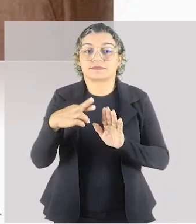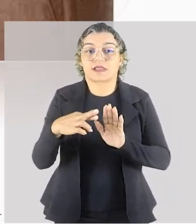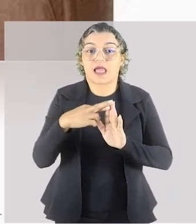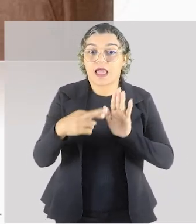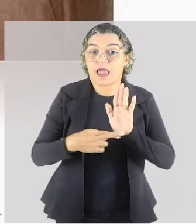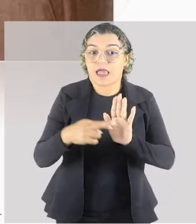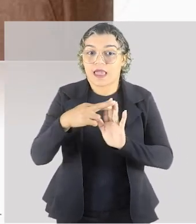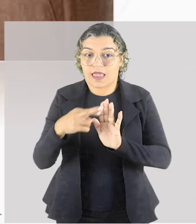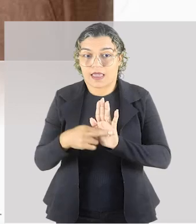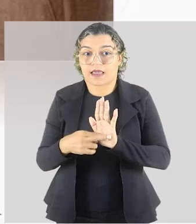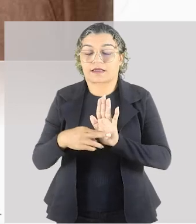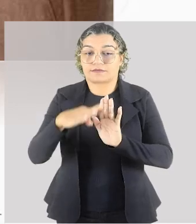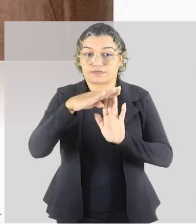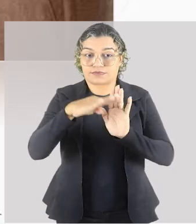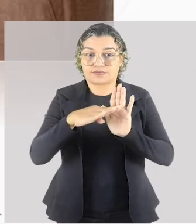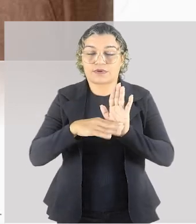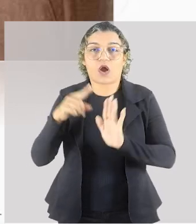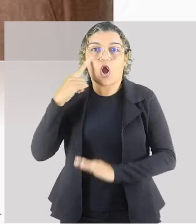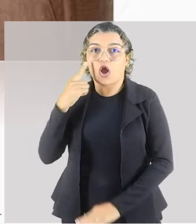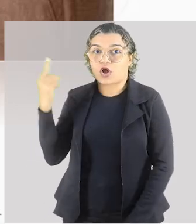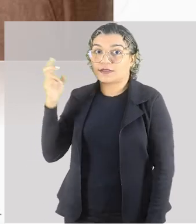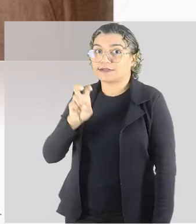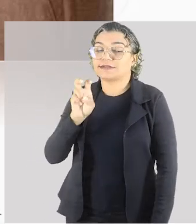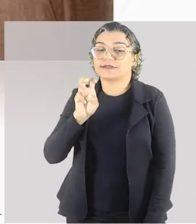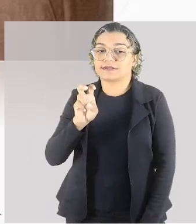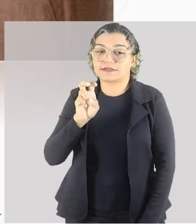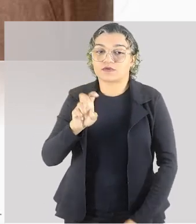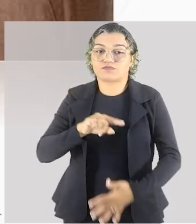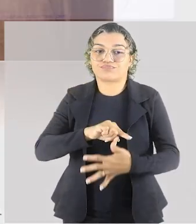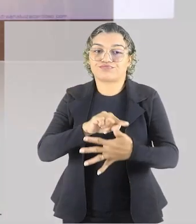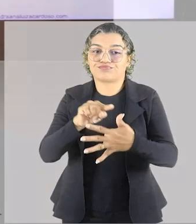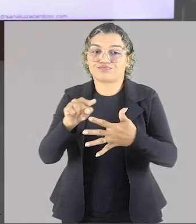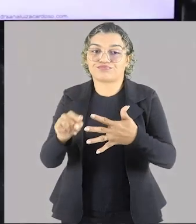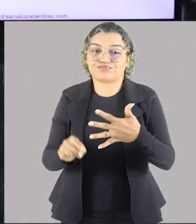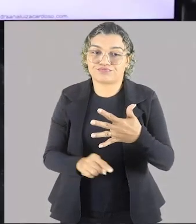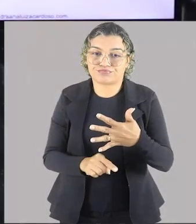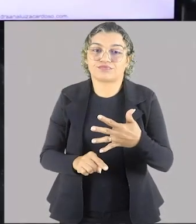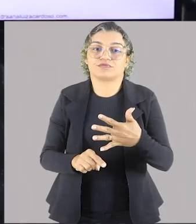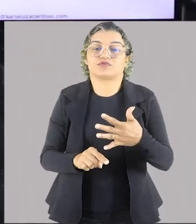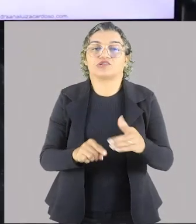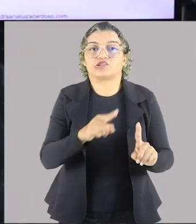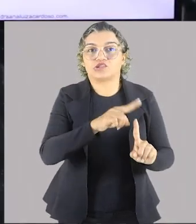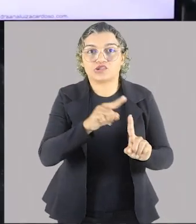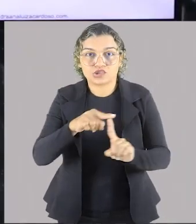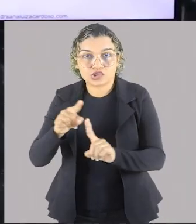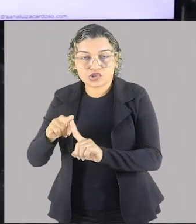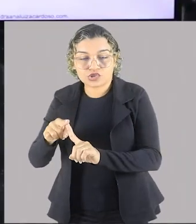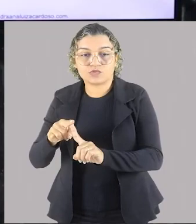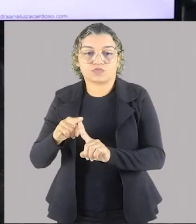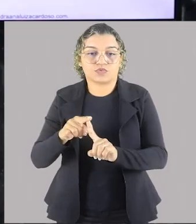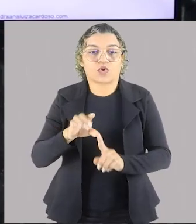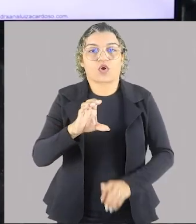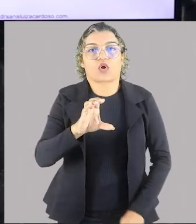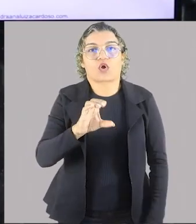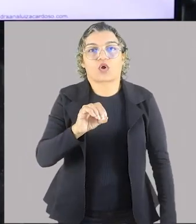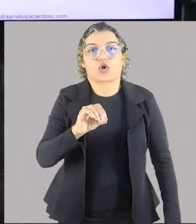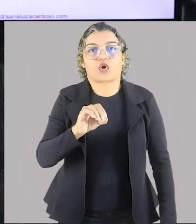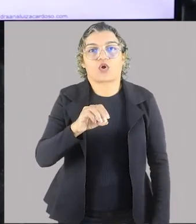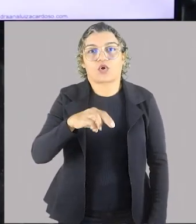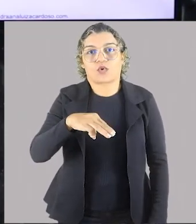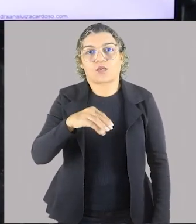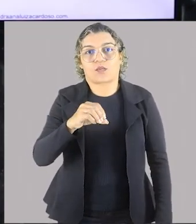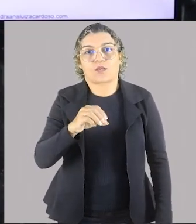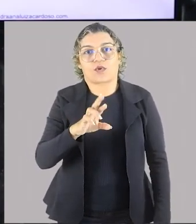Então, vejam que tem 5, vamos dizer aqui, de 5 comorbidades que fazem parte da